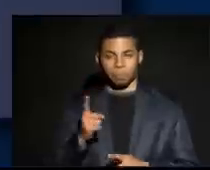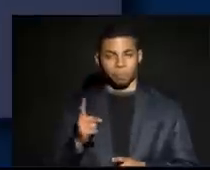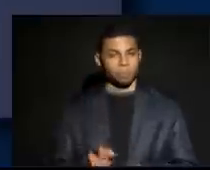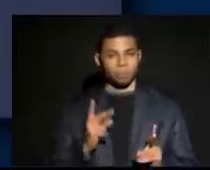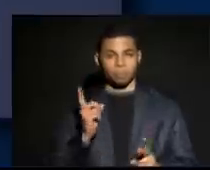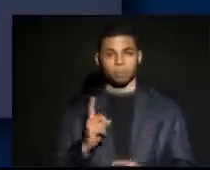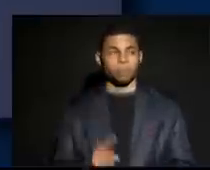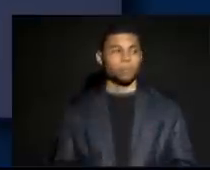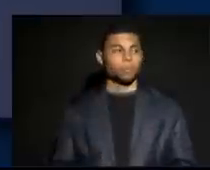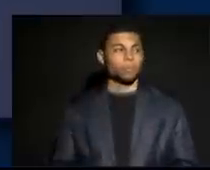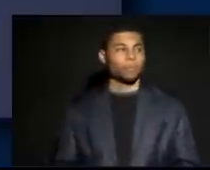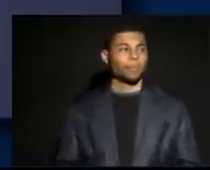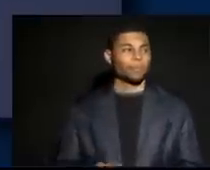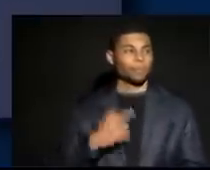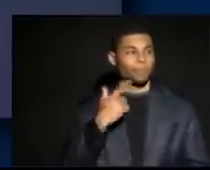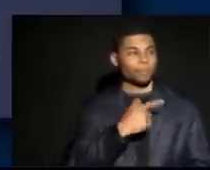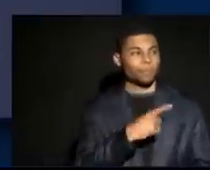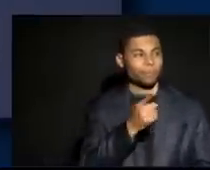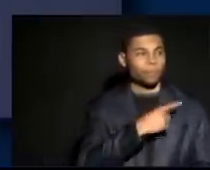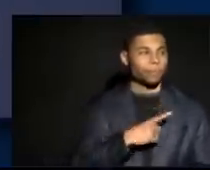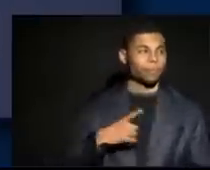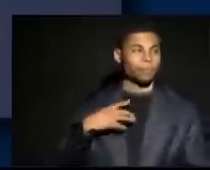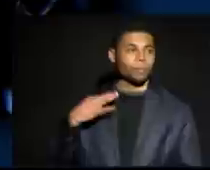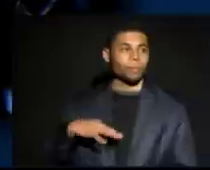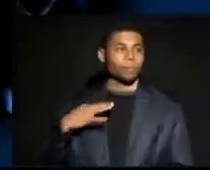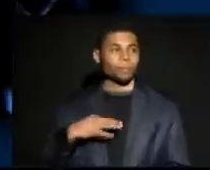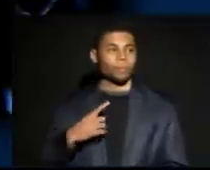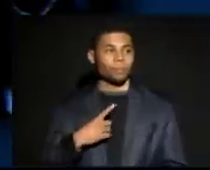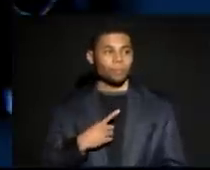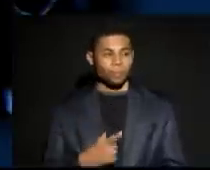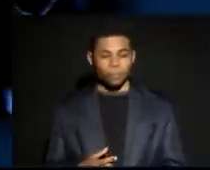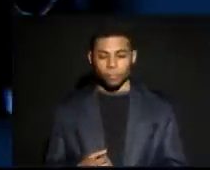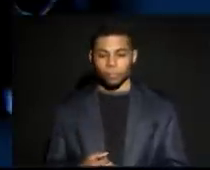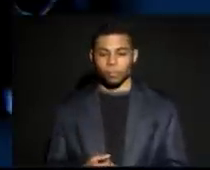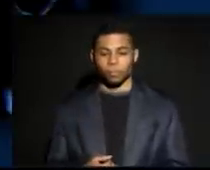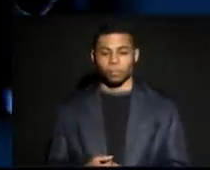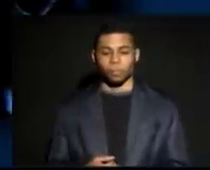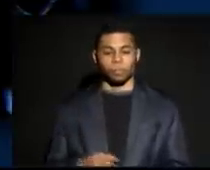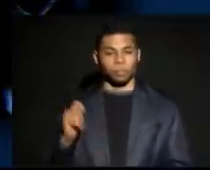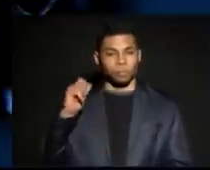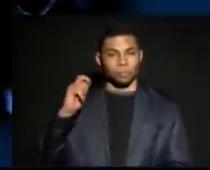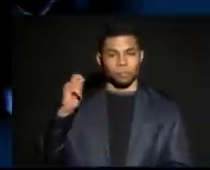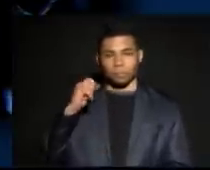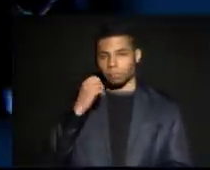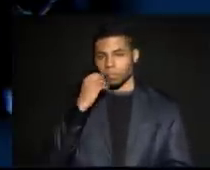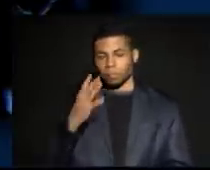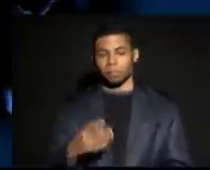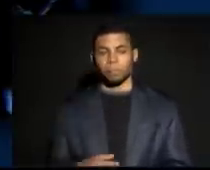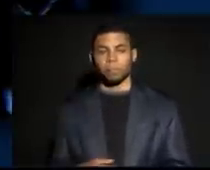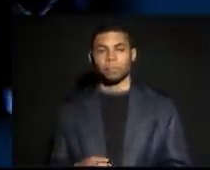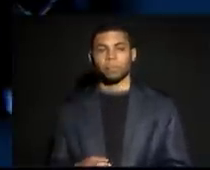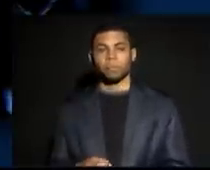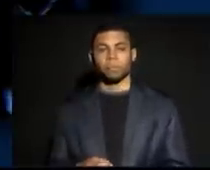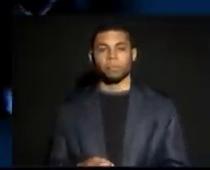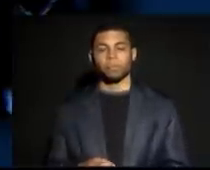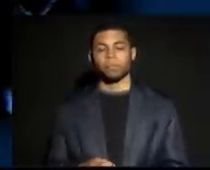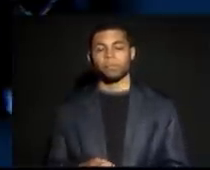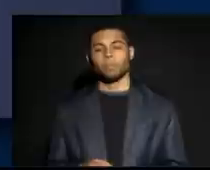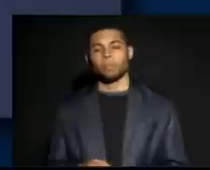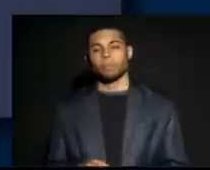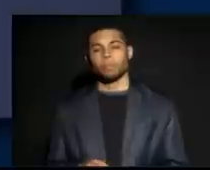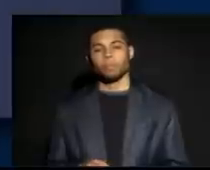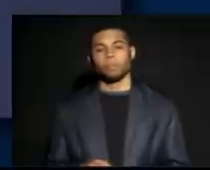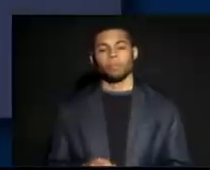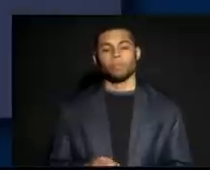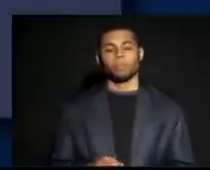disse que ele não vende e vai recebendo o dividendo que oferecido por bojo companheiro